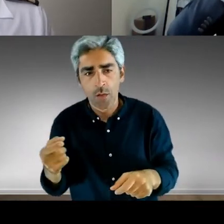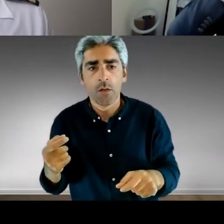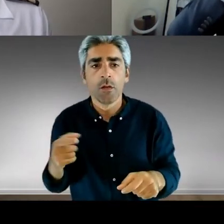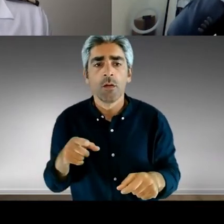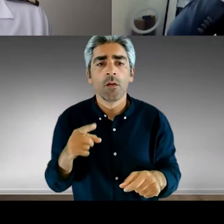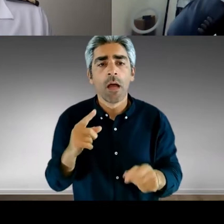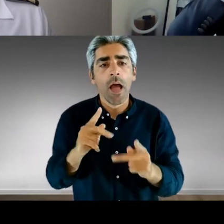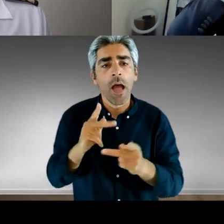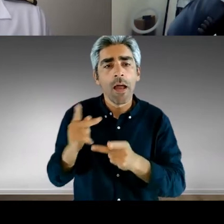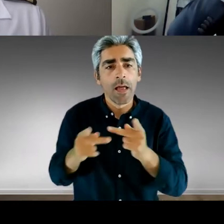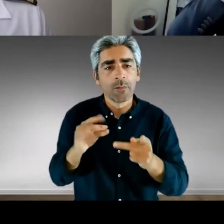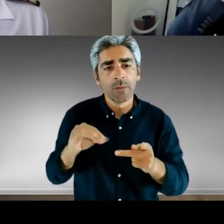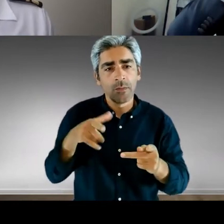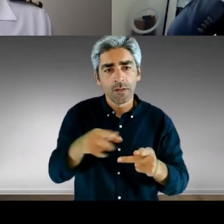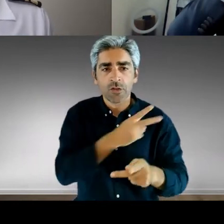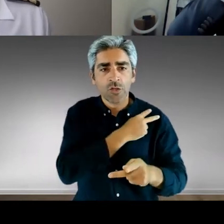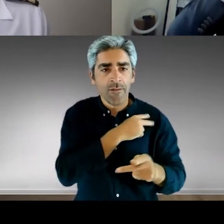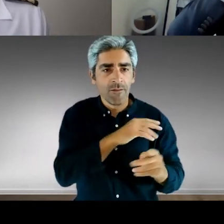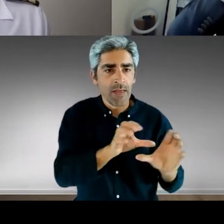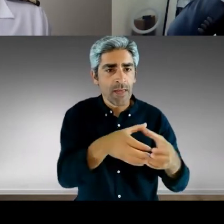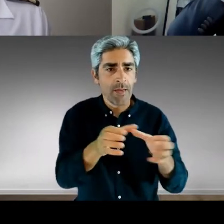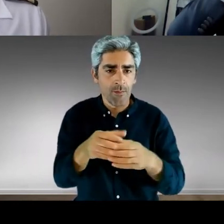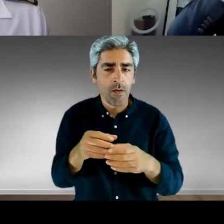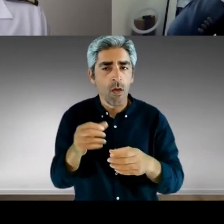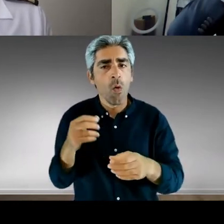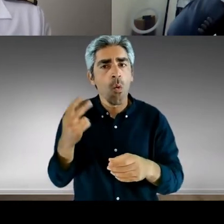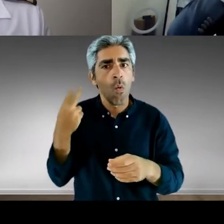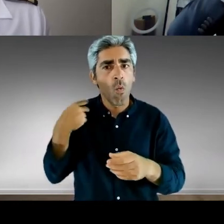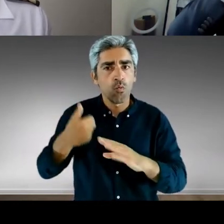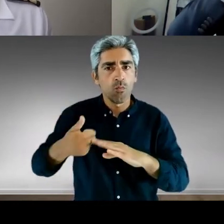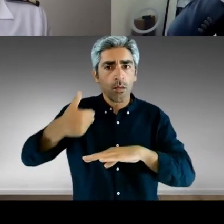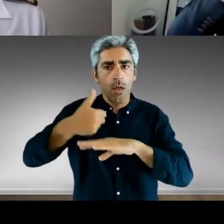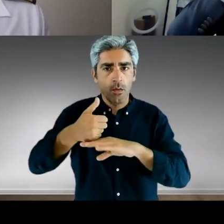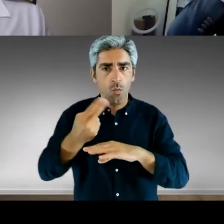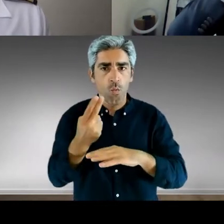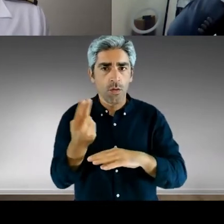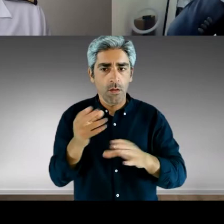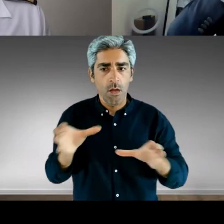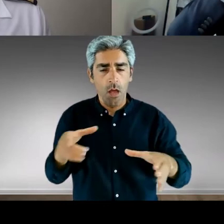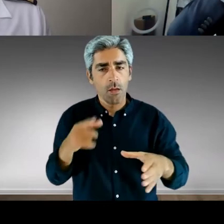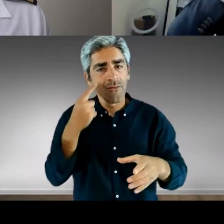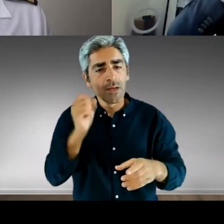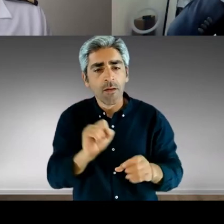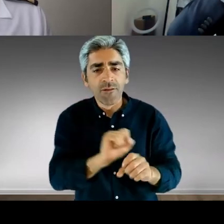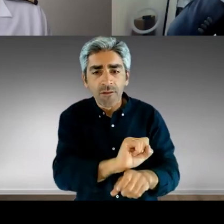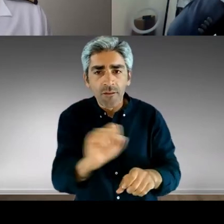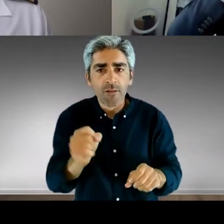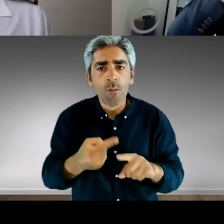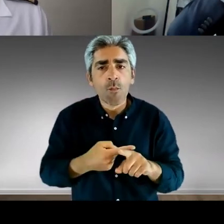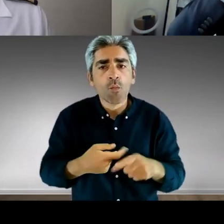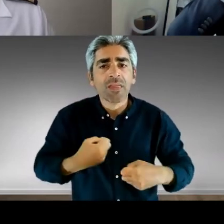uma análise primária dos chefes de equipa e do comandante de unidade tem a ver ali com o eixo da motivação, saber de que maneira que a